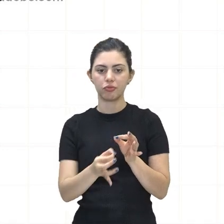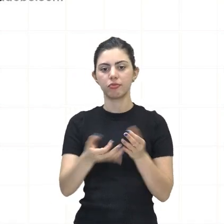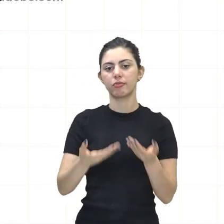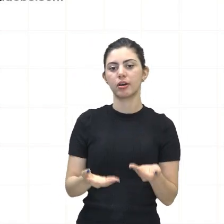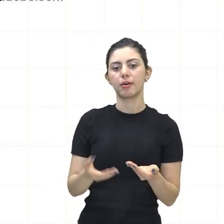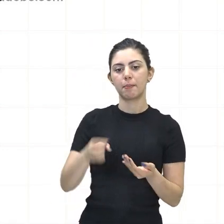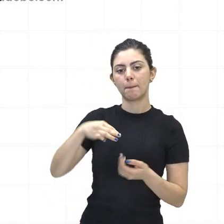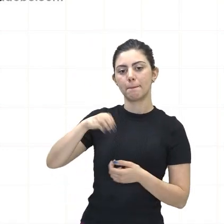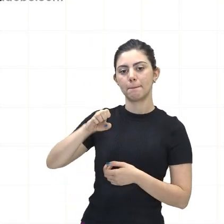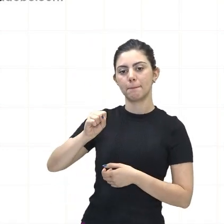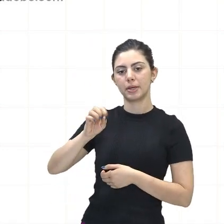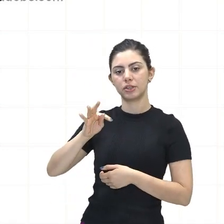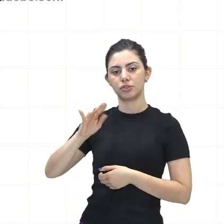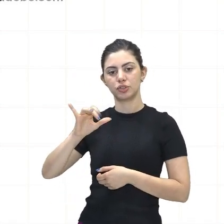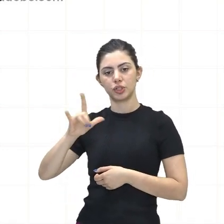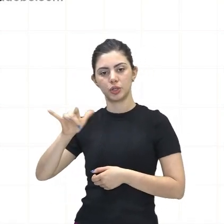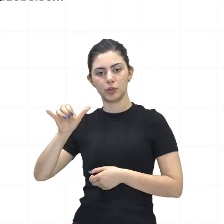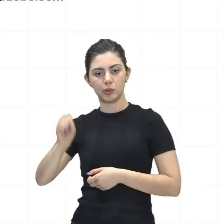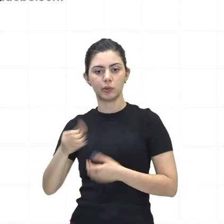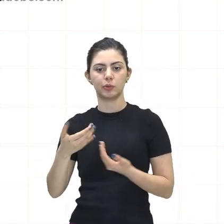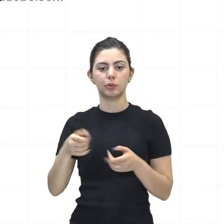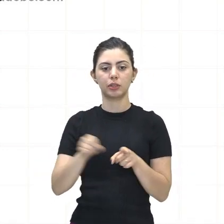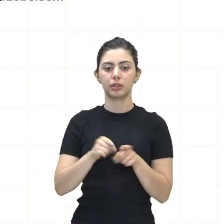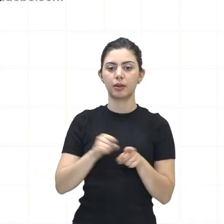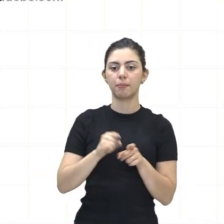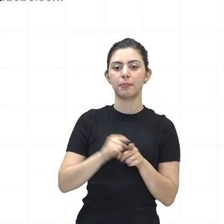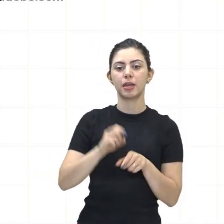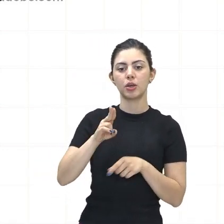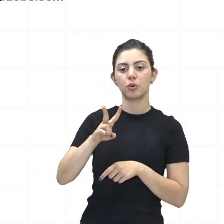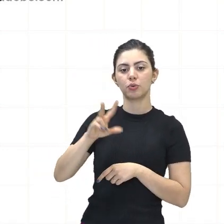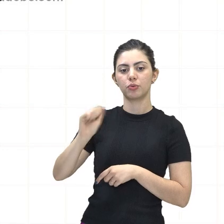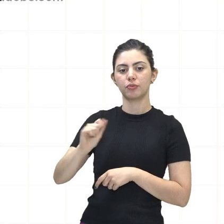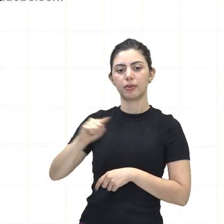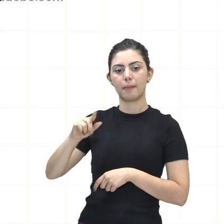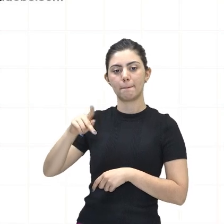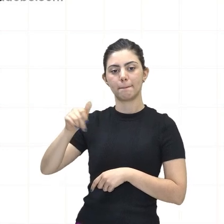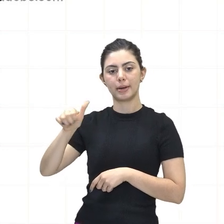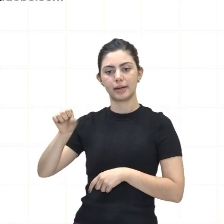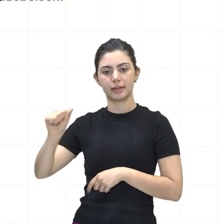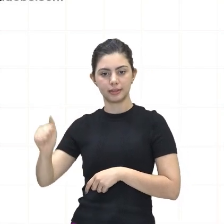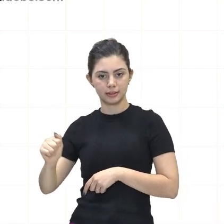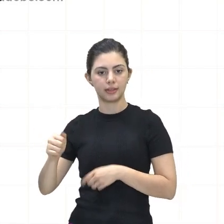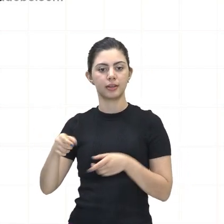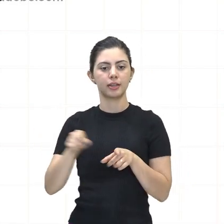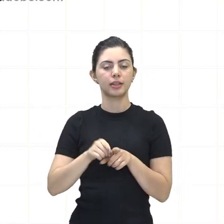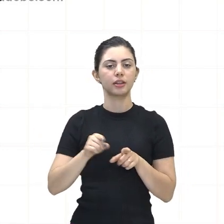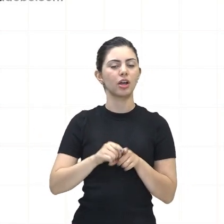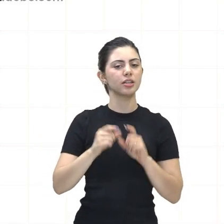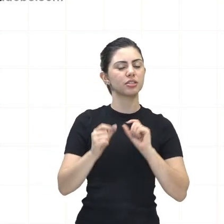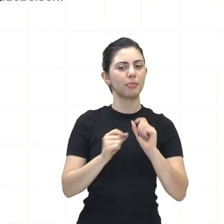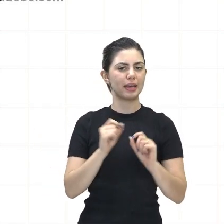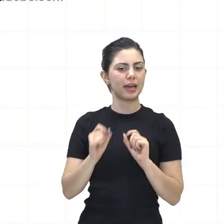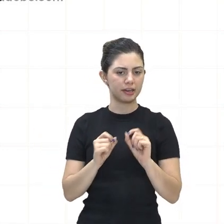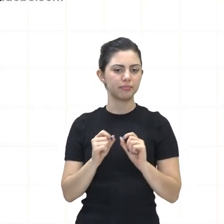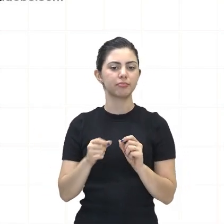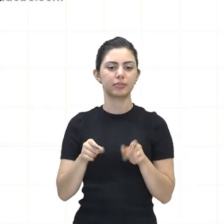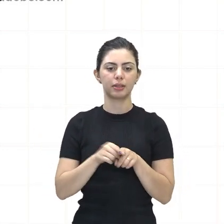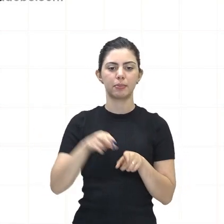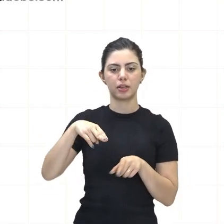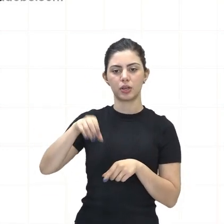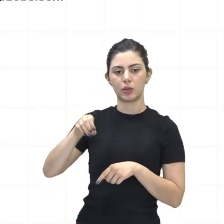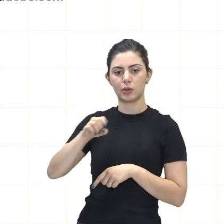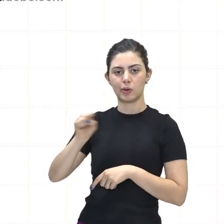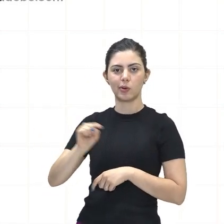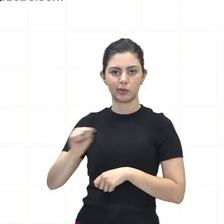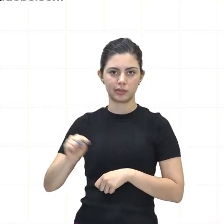passa, inclusive o Chile se destaca nisso, né? E também as nozes. Né? Então o Chile ele é um país que é bastante